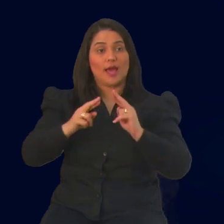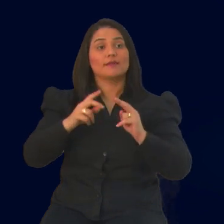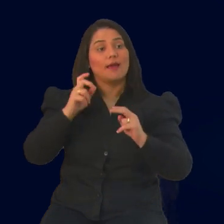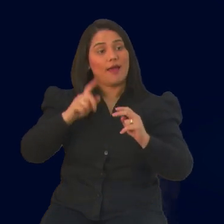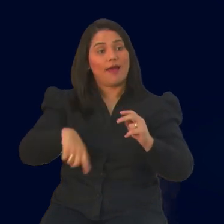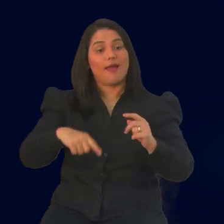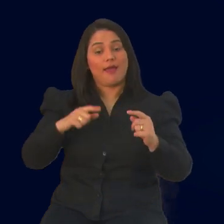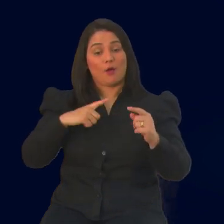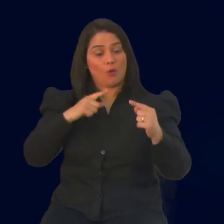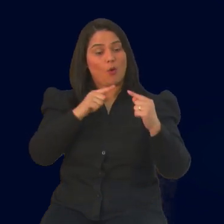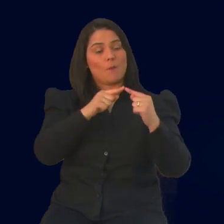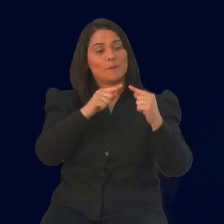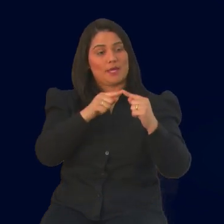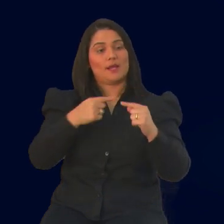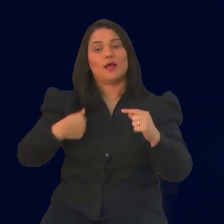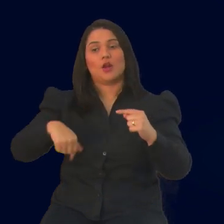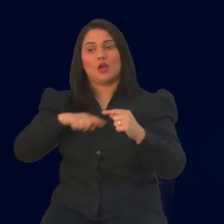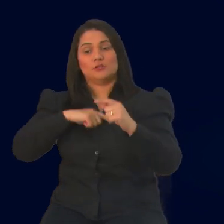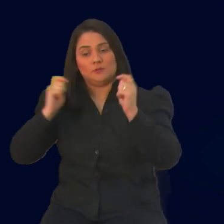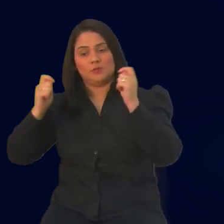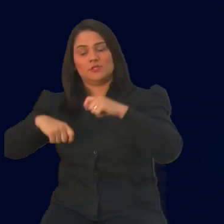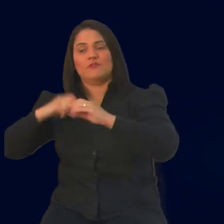outros e conosco.